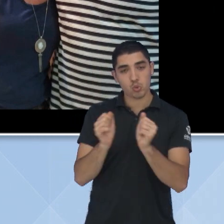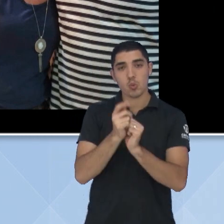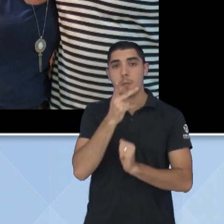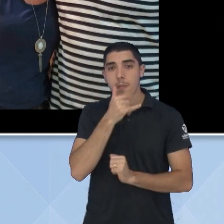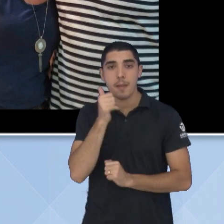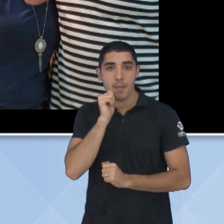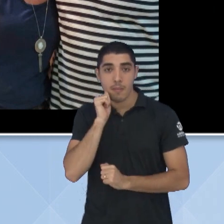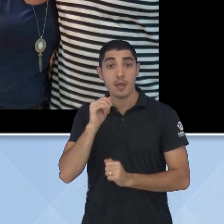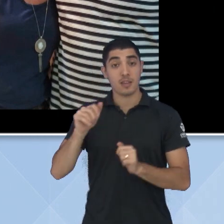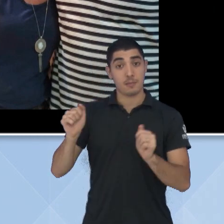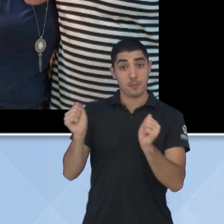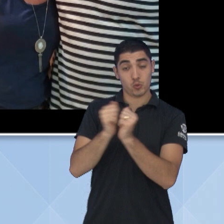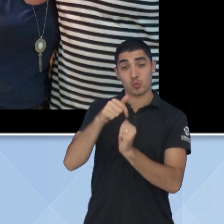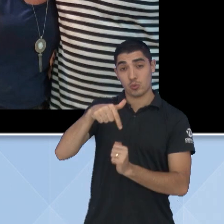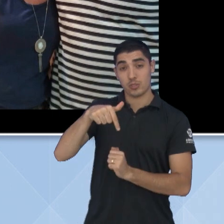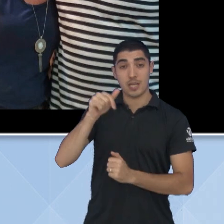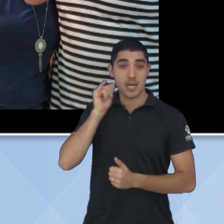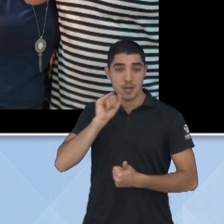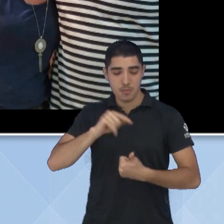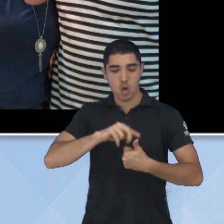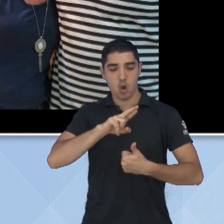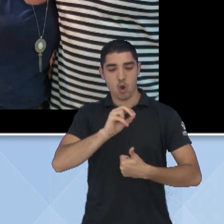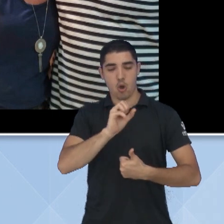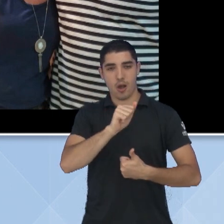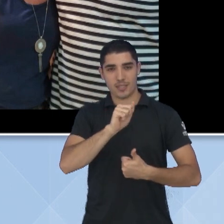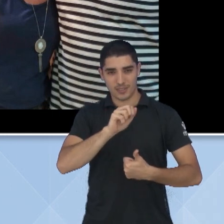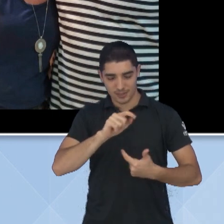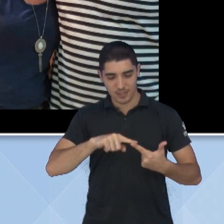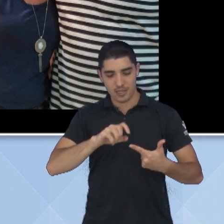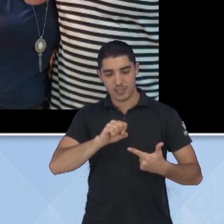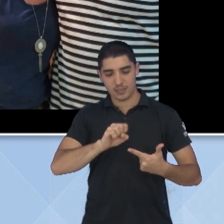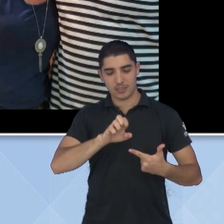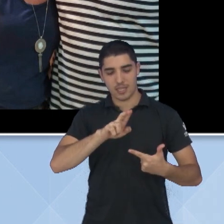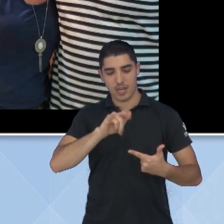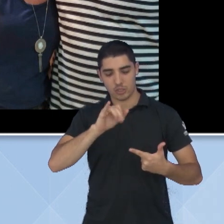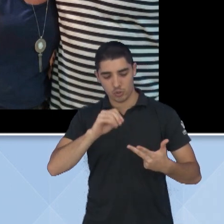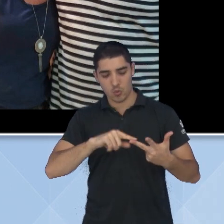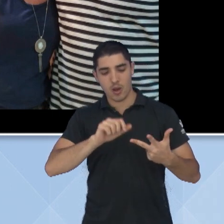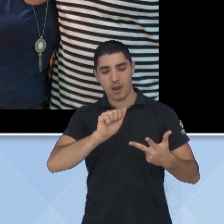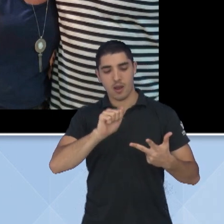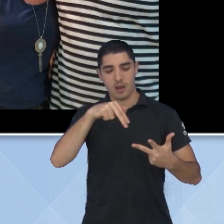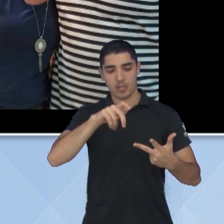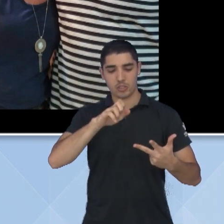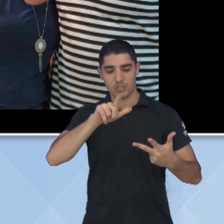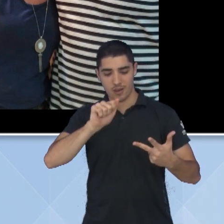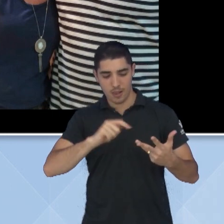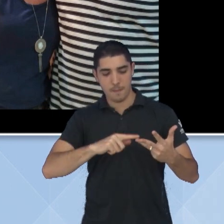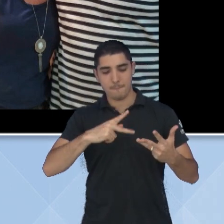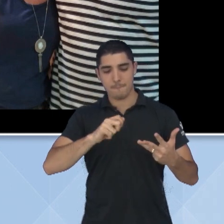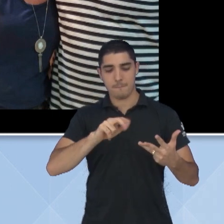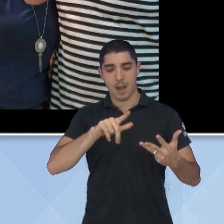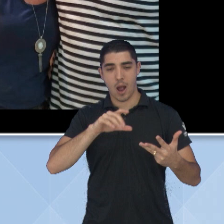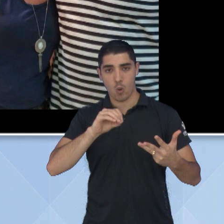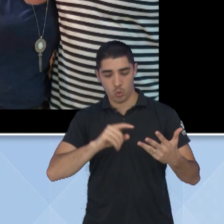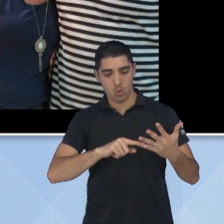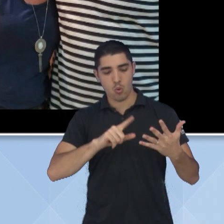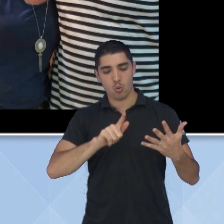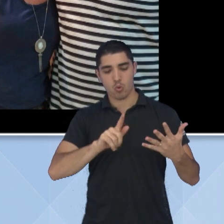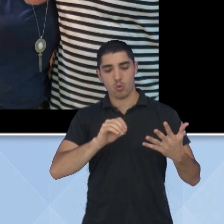irmãos, Rosa, Sérgio, Ângela, Donizete, Paulo, Gorete, dona Gorete que está aqui